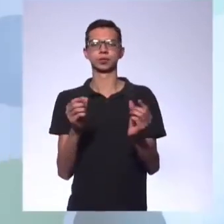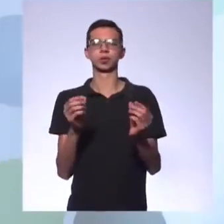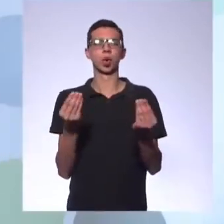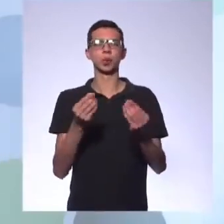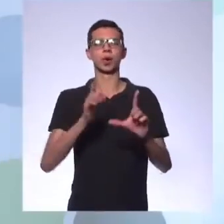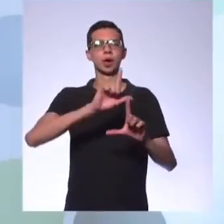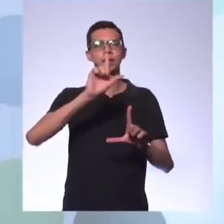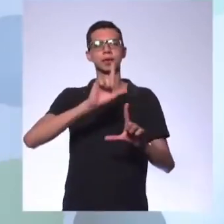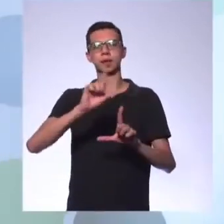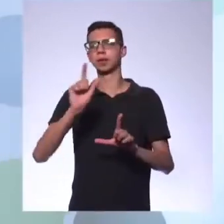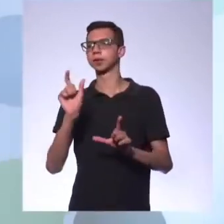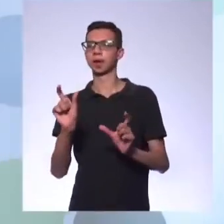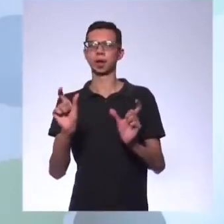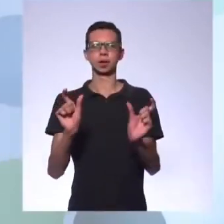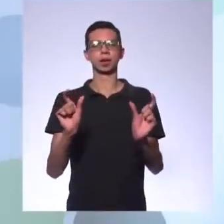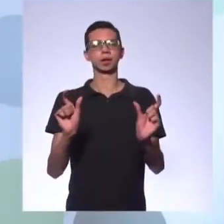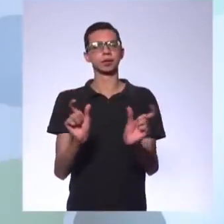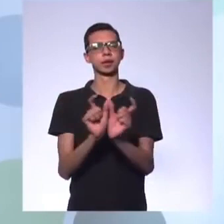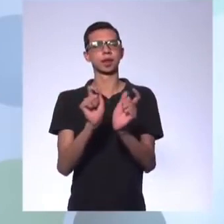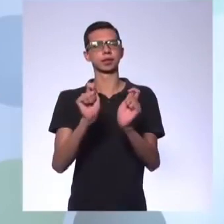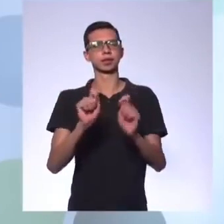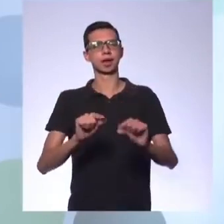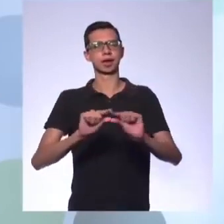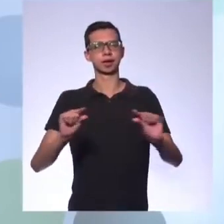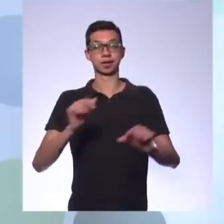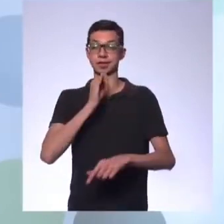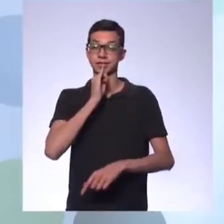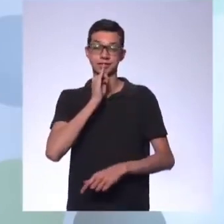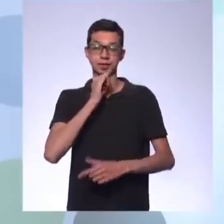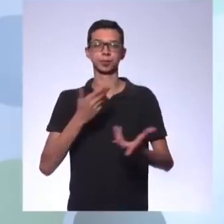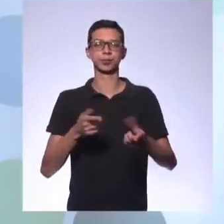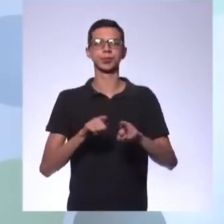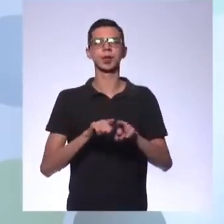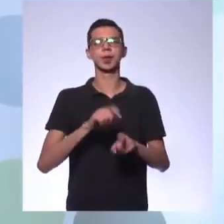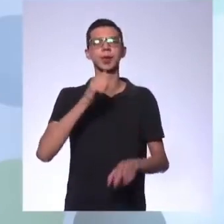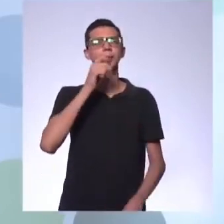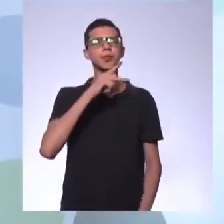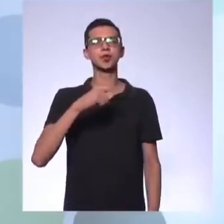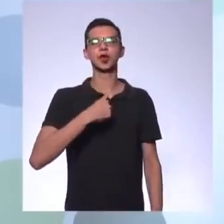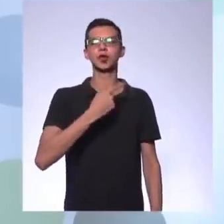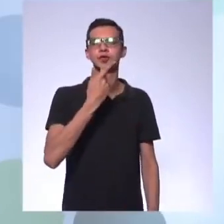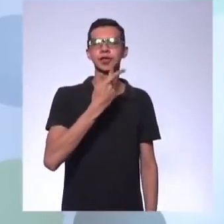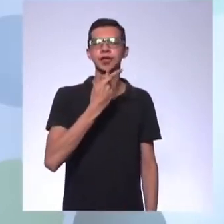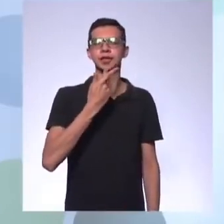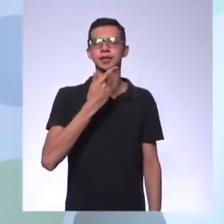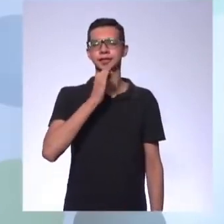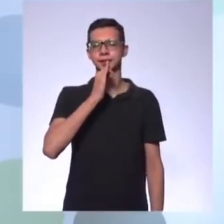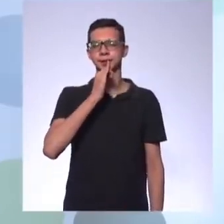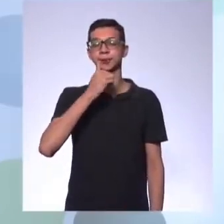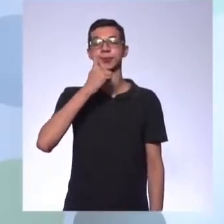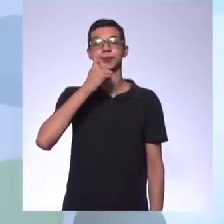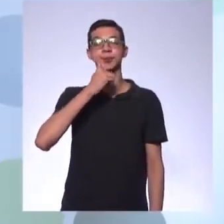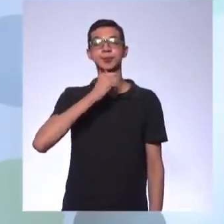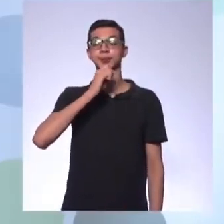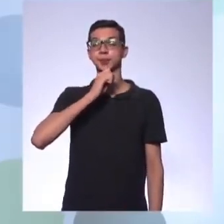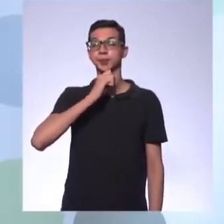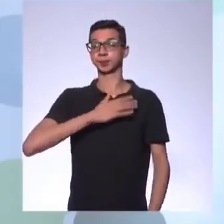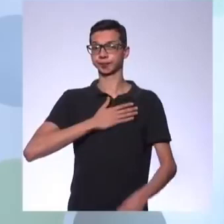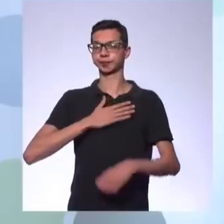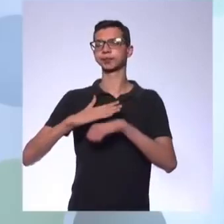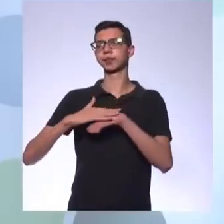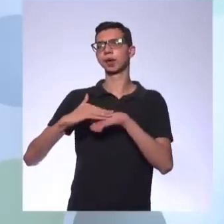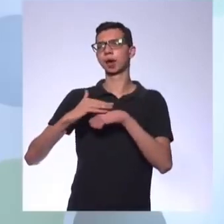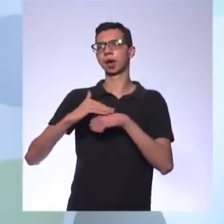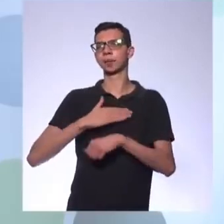bacana. A professora fala assim para a Mafalda, minha avó me mima, minha avó me ama. Daí a Mafalda